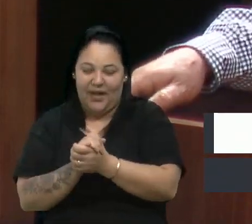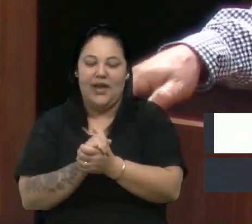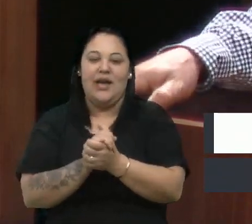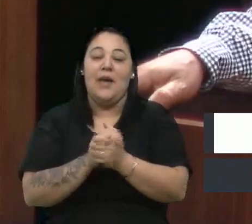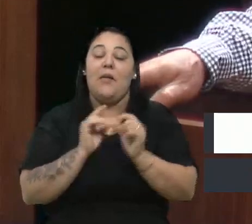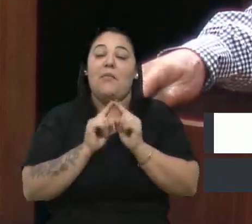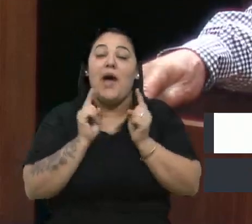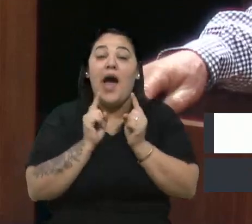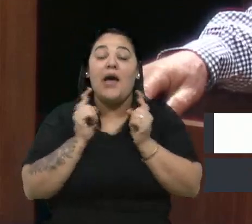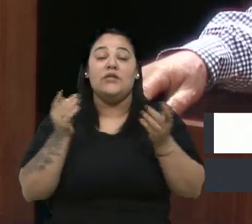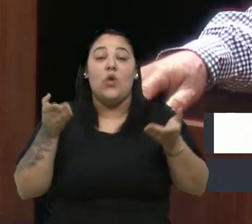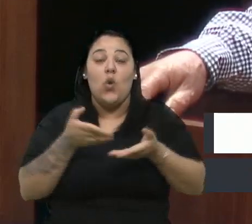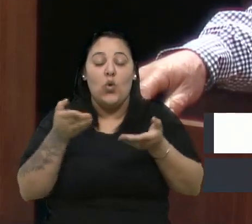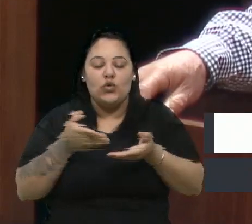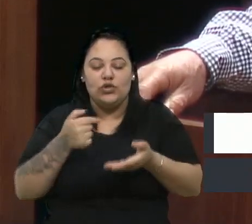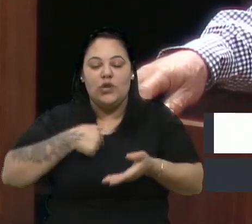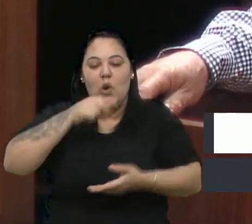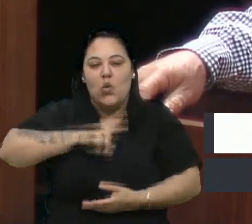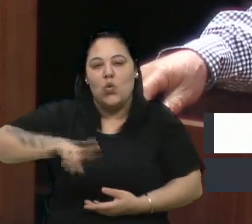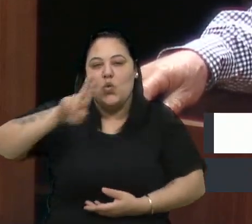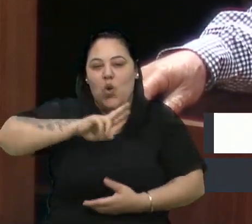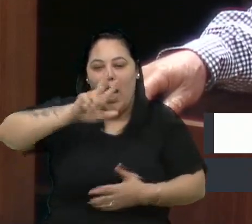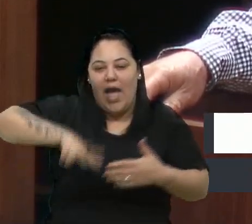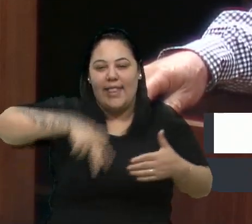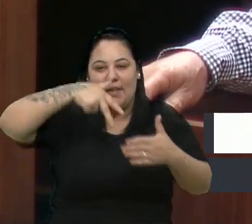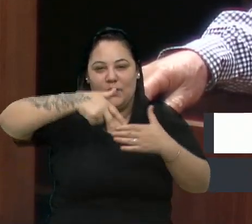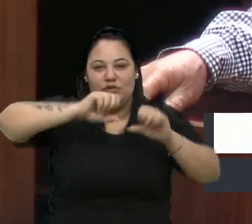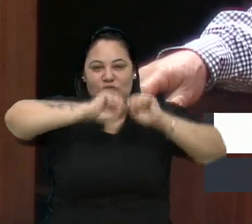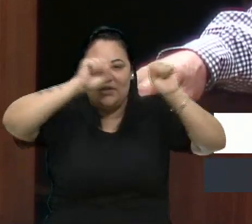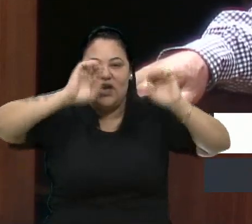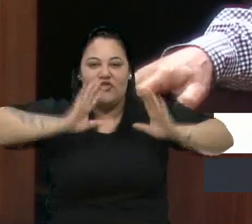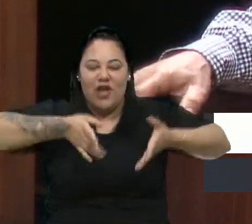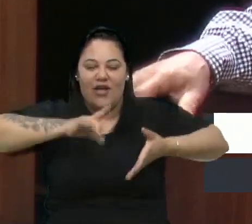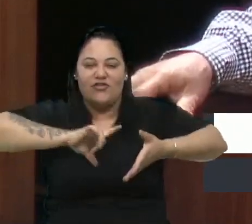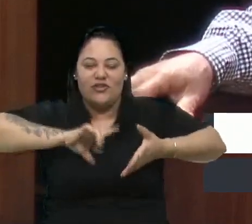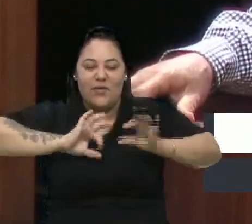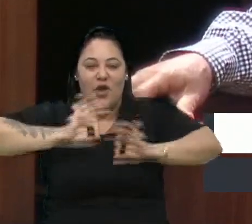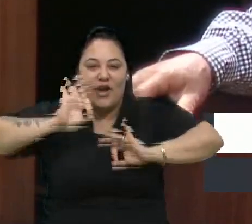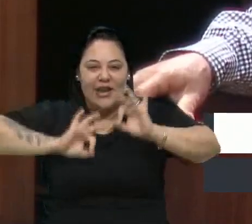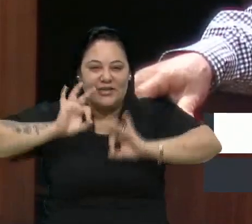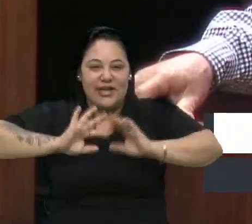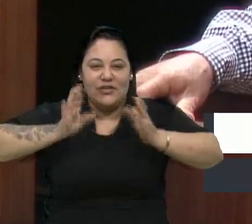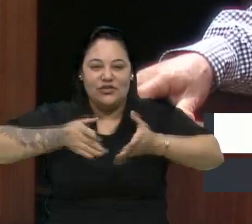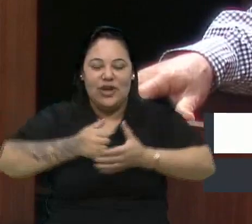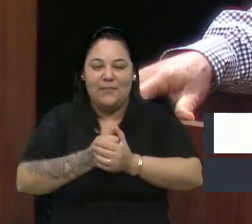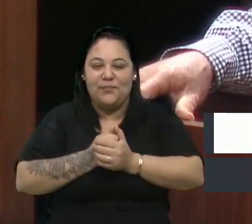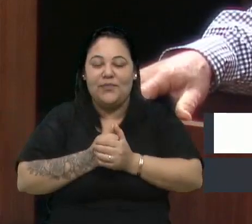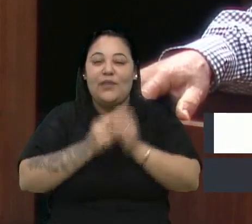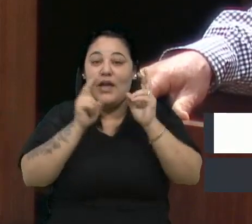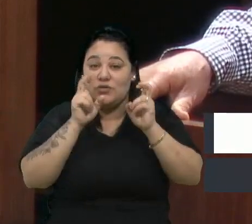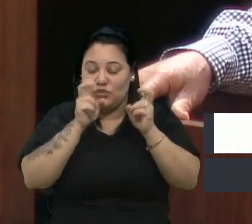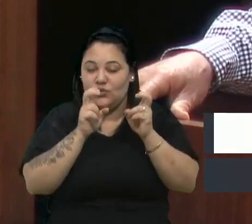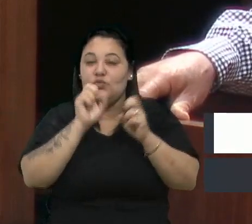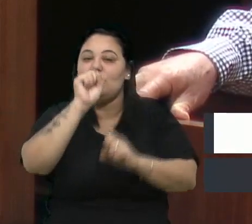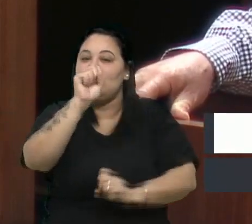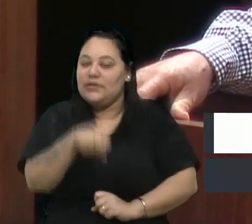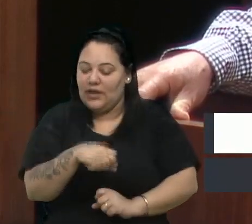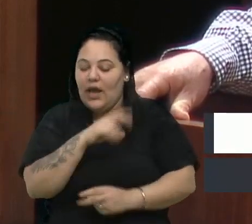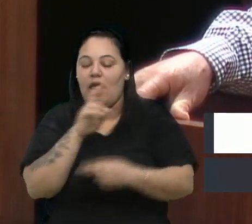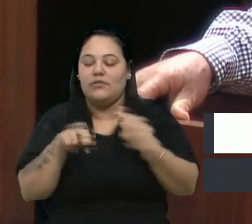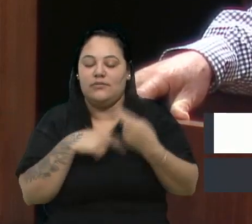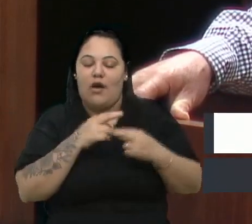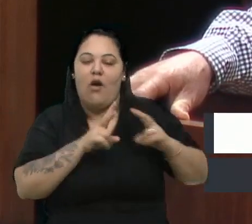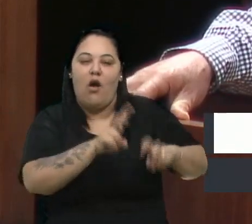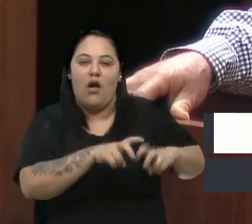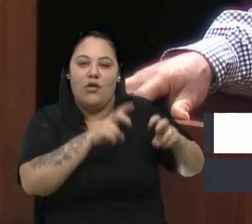esse espaço hoje pela manhã, já tinha um pouco me preparado, colegas, assuntos sim pertinentes com a agricultura,